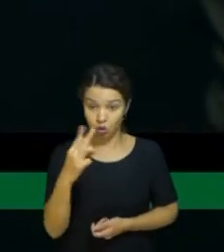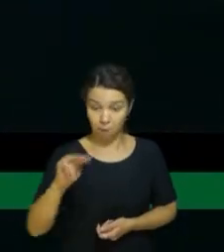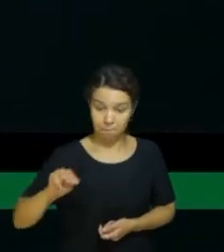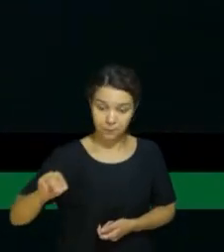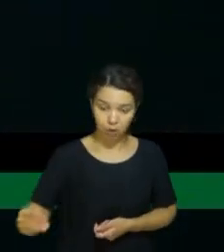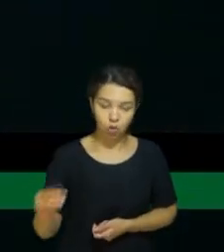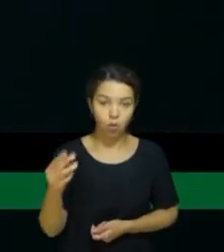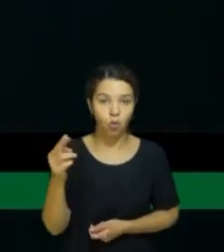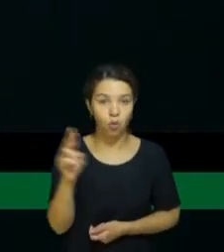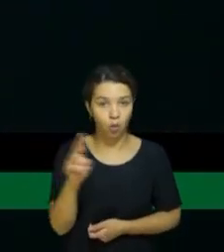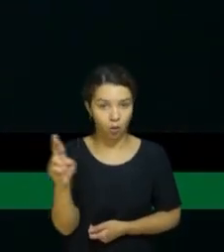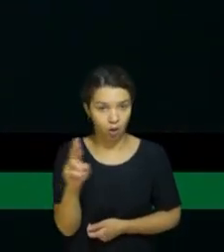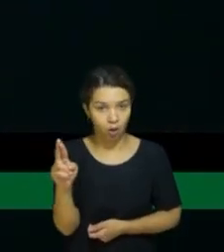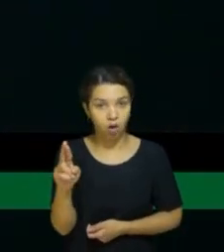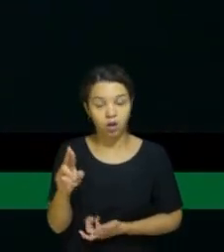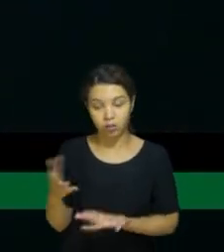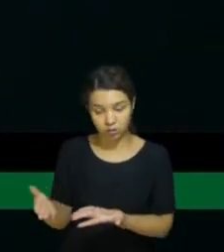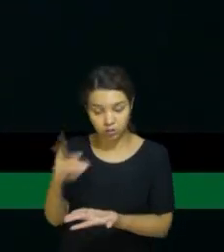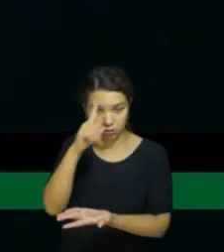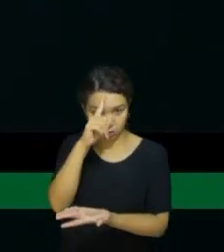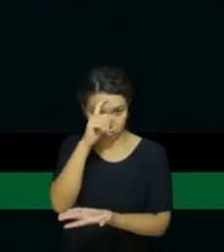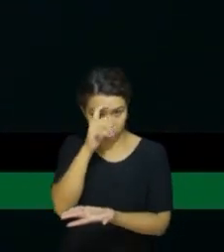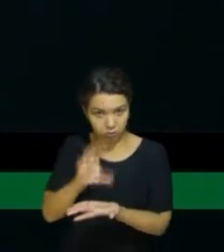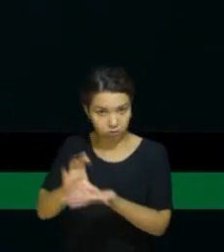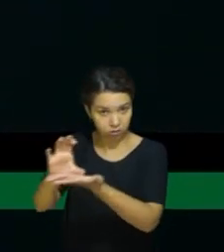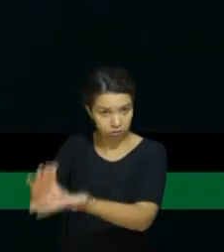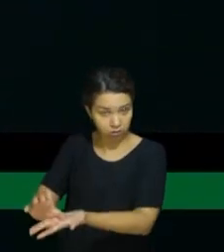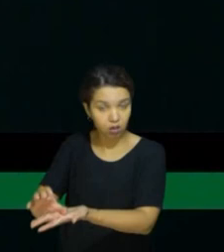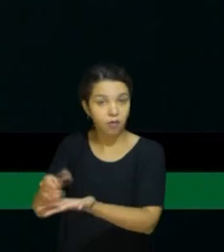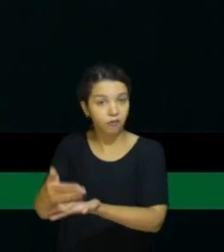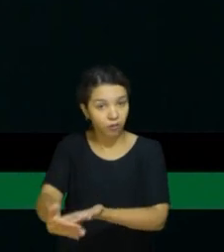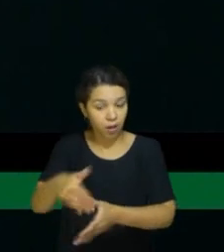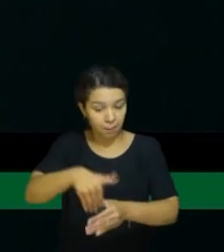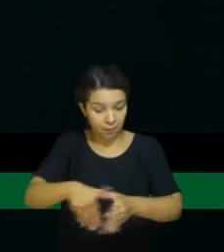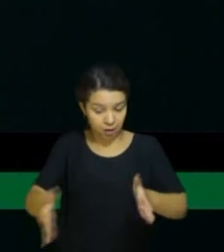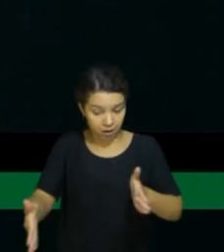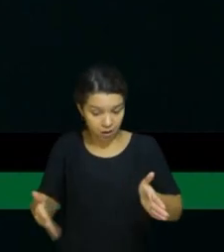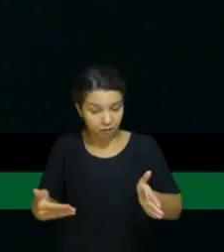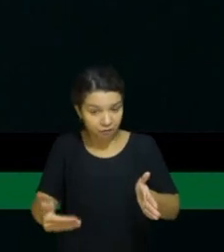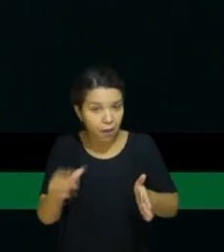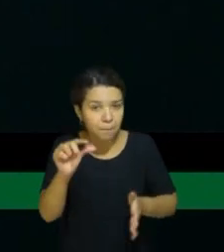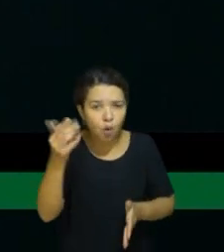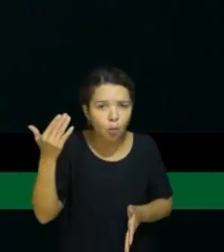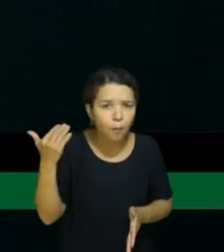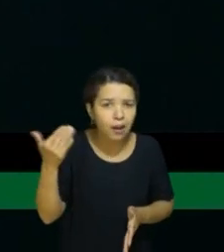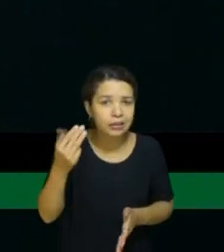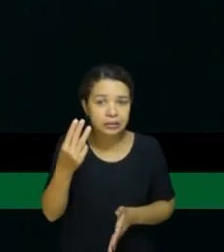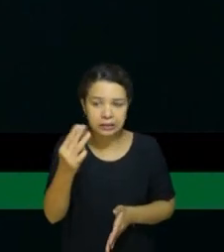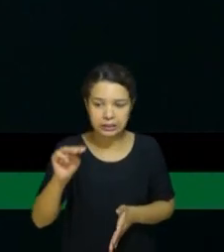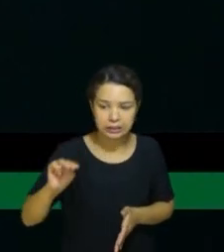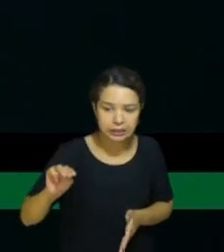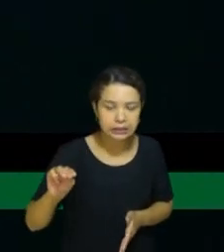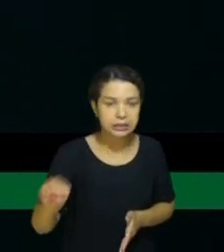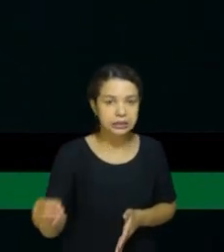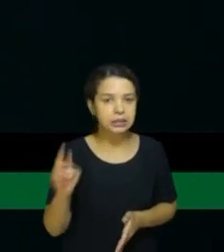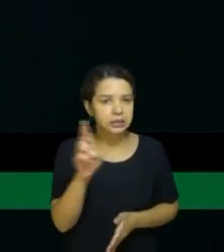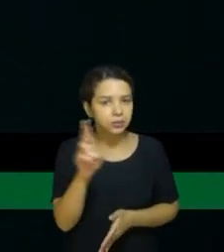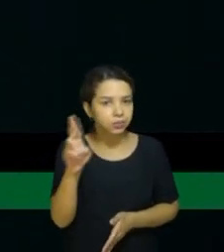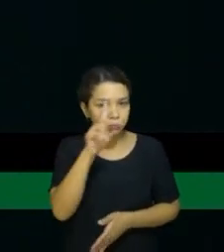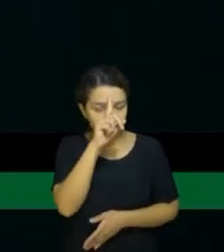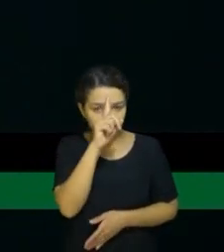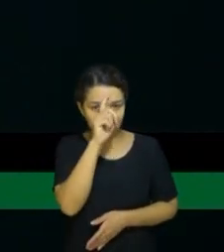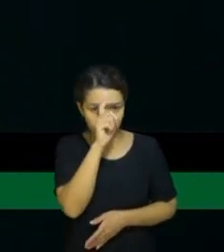deais pro hospital de Santo Antônio nosso mandato destinou recentemente somados R milhões deis para Hospital Santo